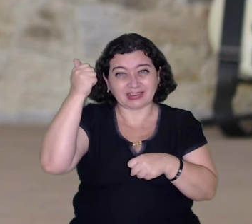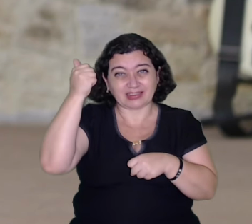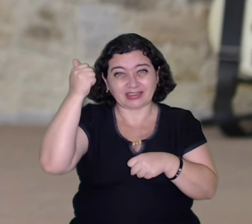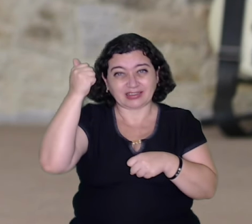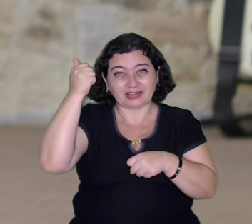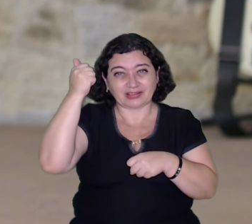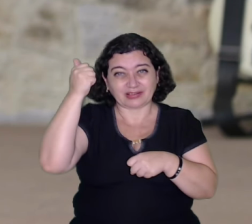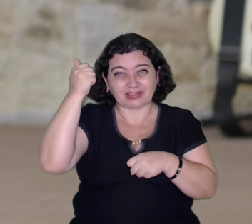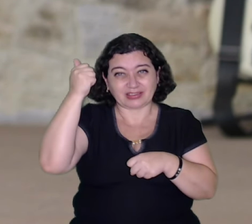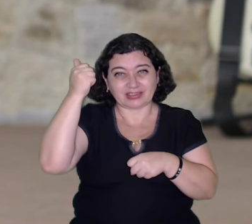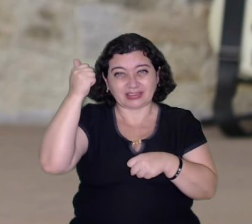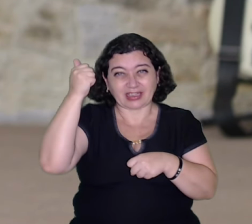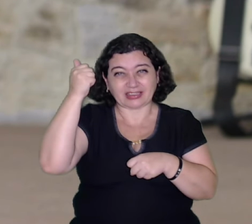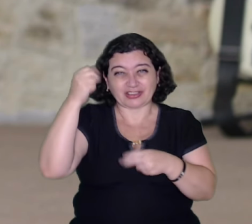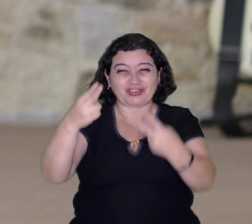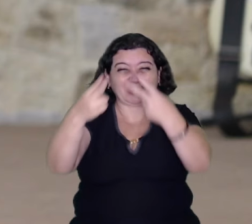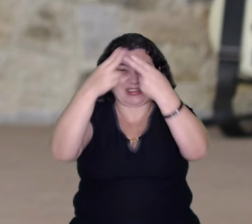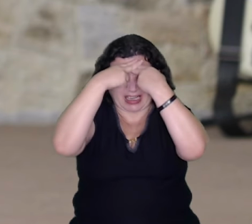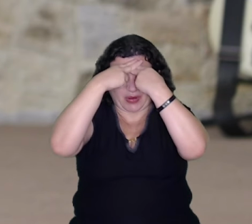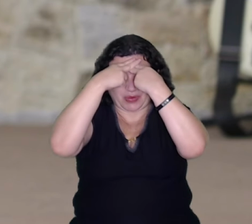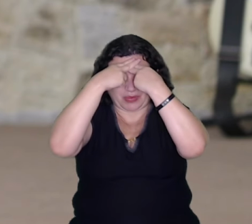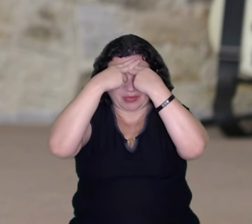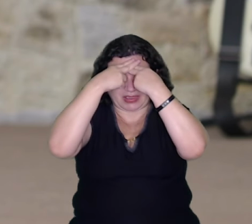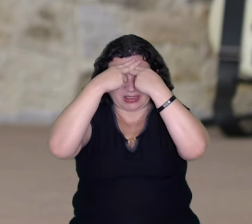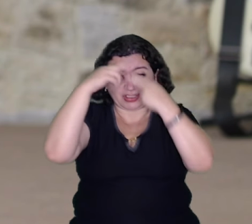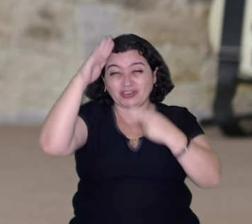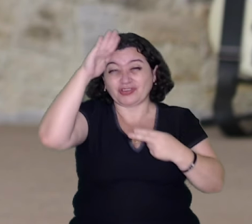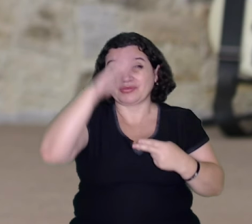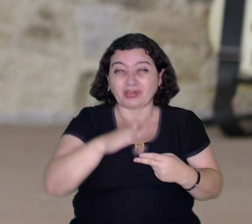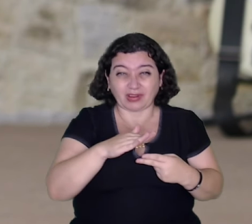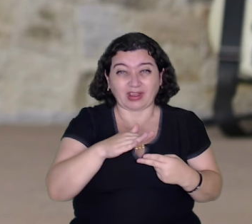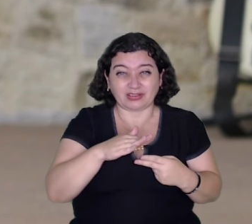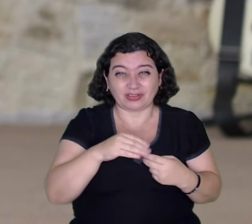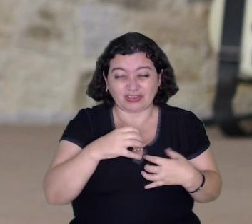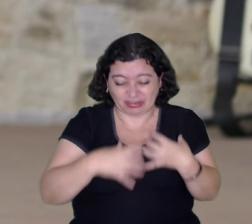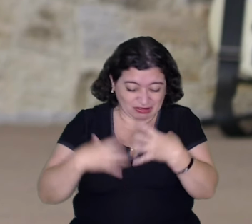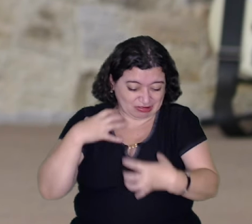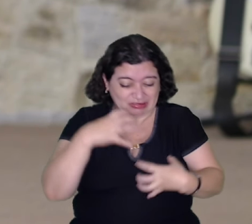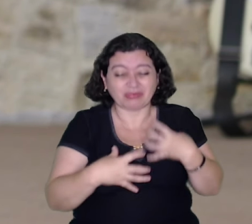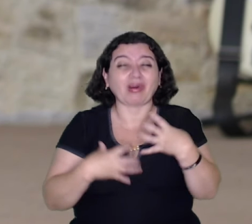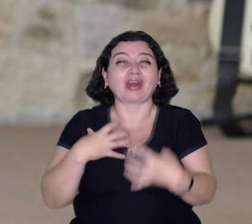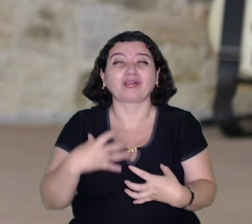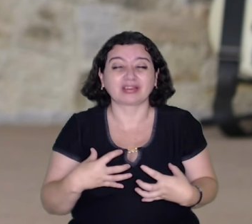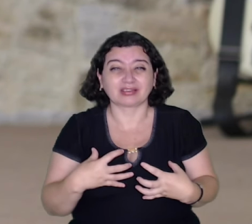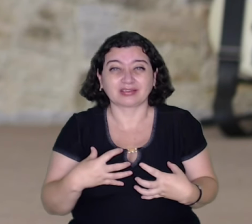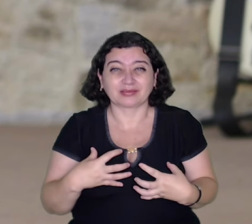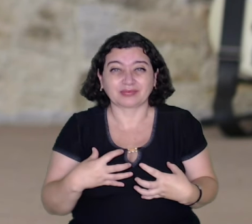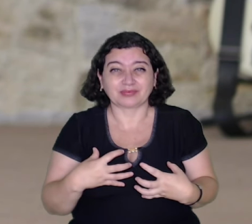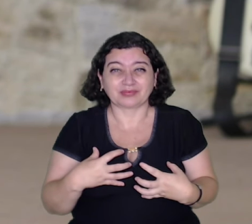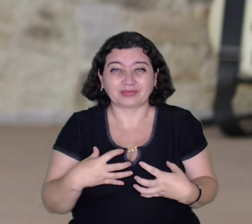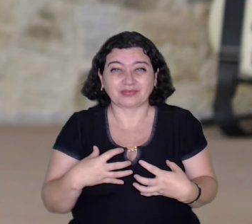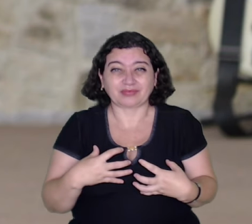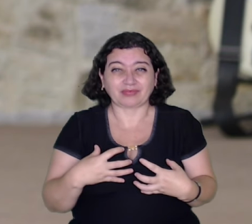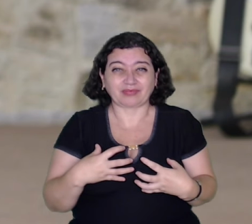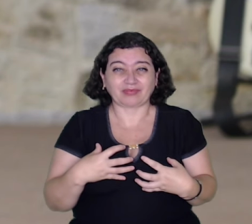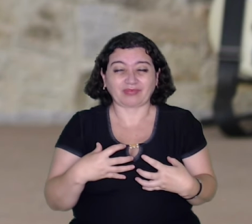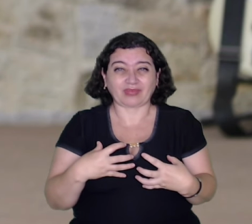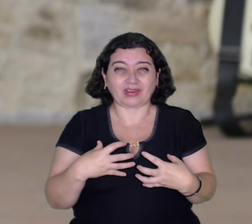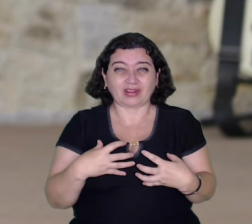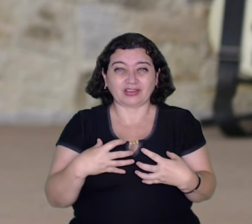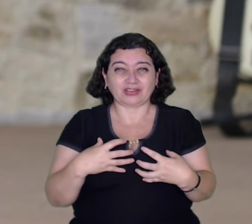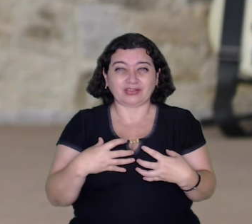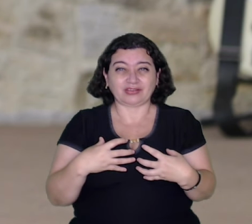mágoas. Nós não temos a mesma capacidade de esquecer quando se trata de